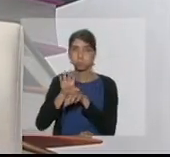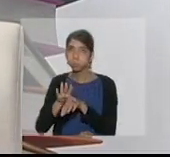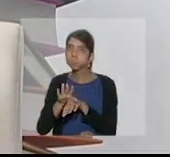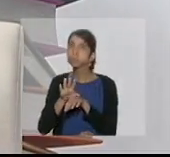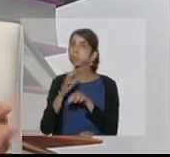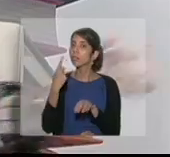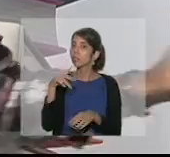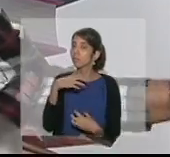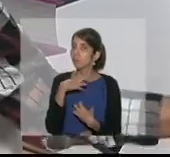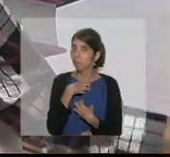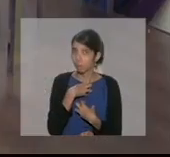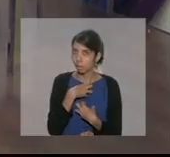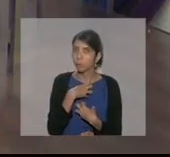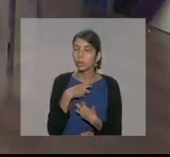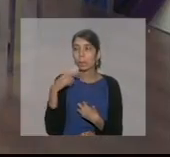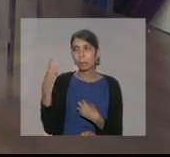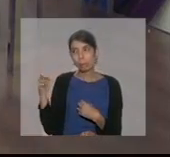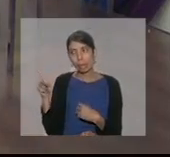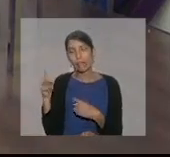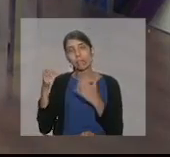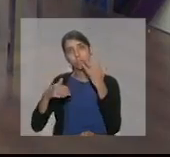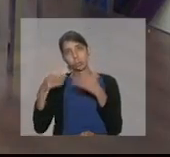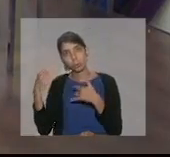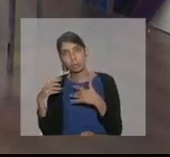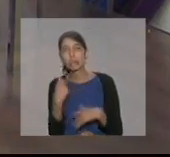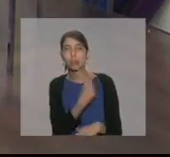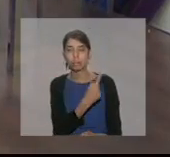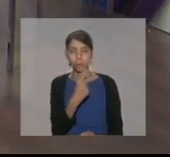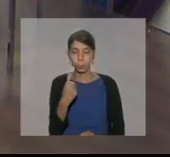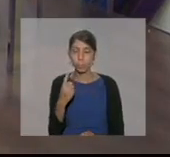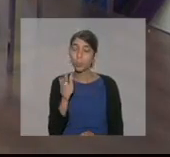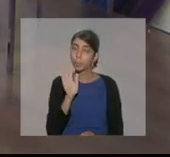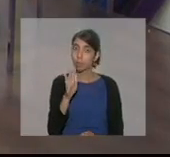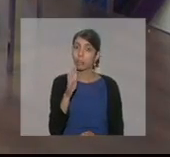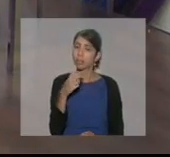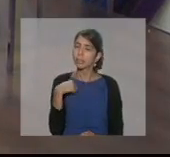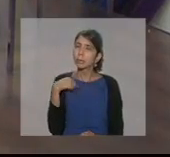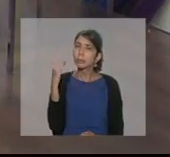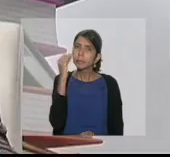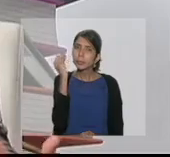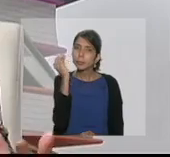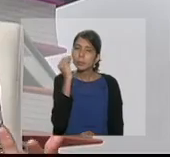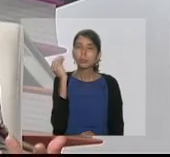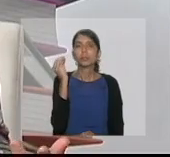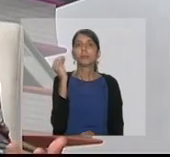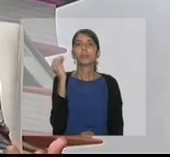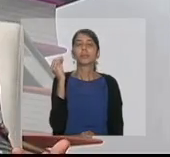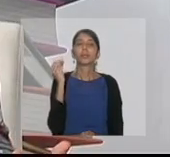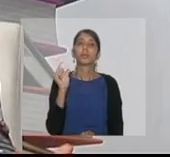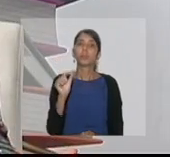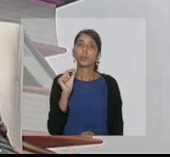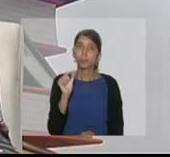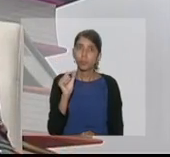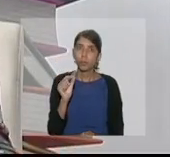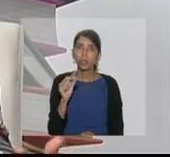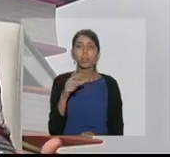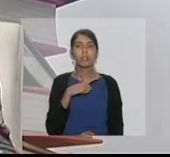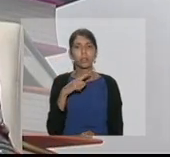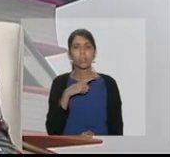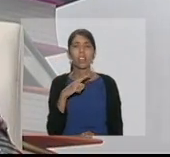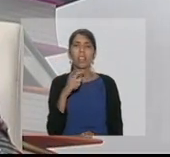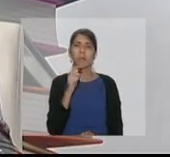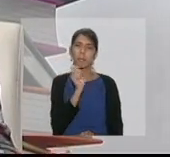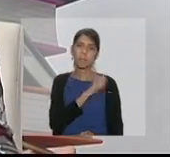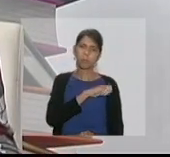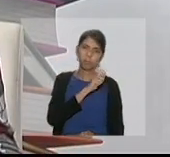deve ser passada. Então, a Babi vai passar do jeitinho dela, cada um vai passar. Mas eu tento mostrar para eles que existe a